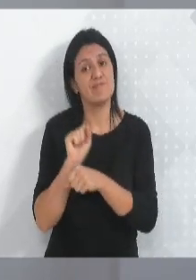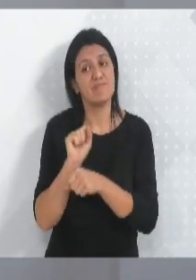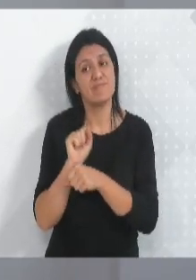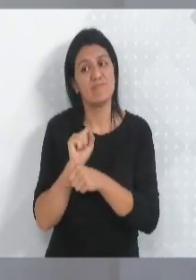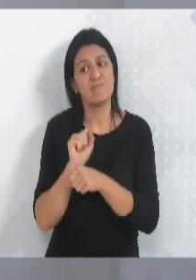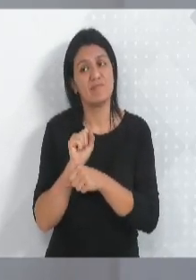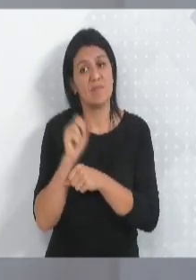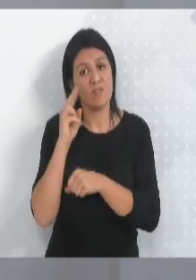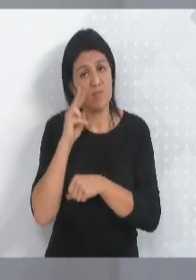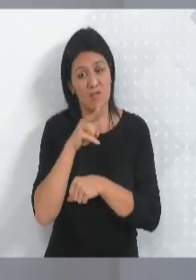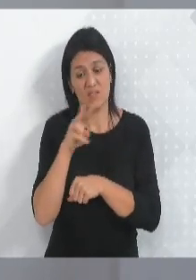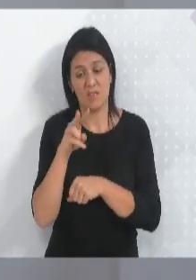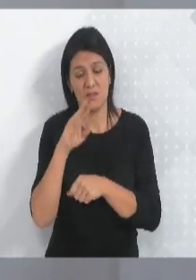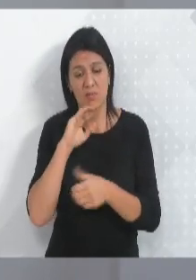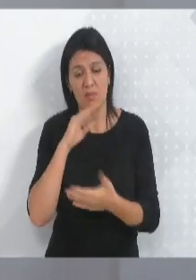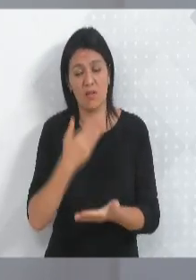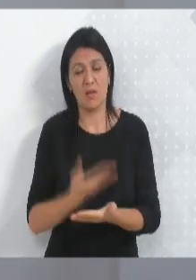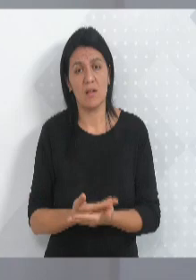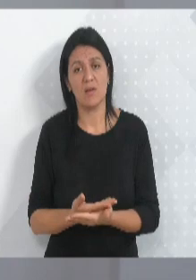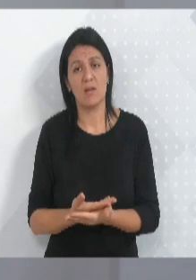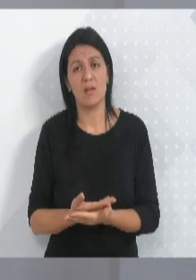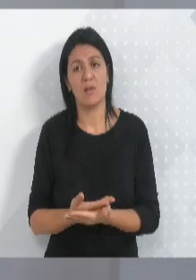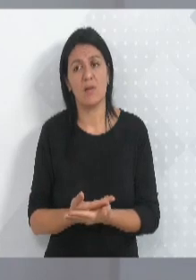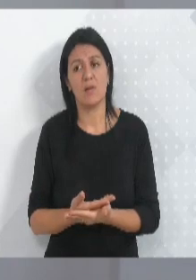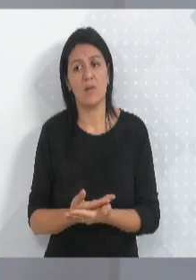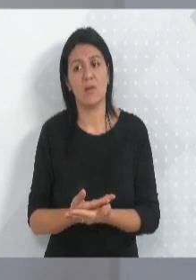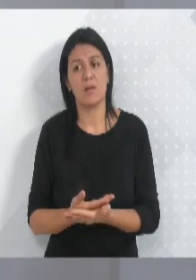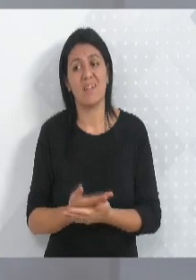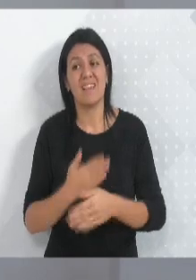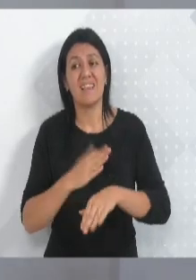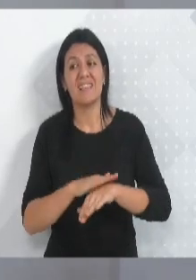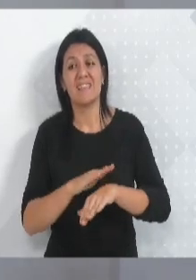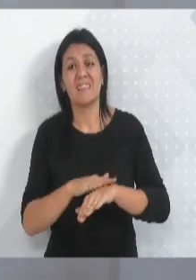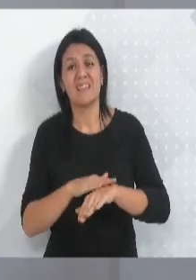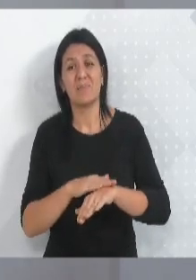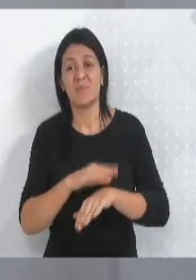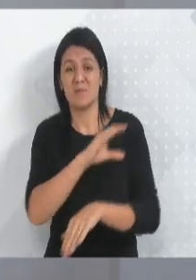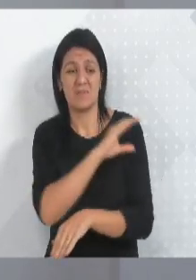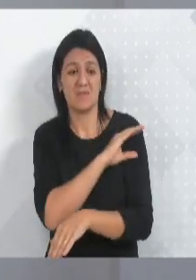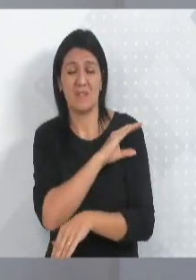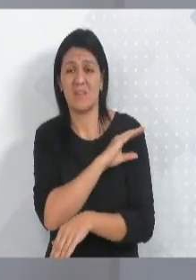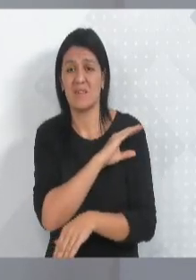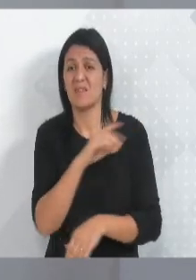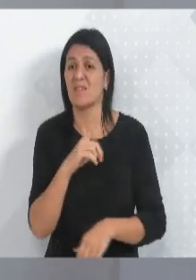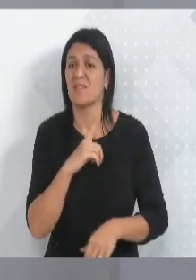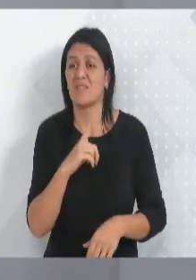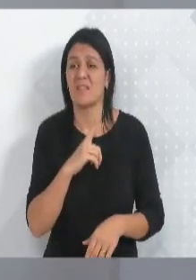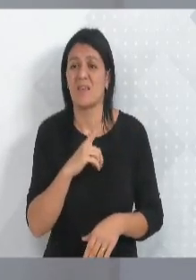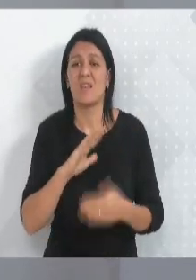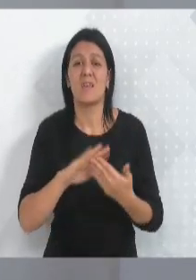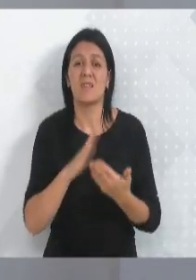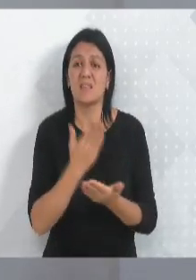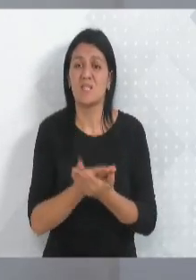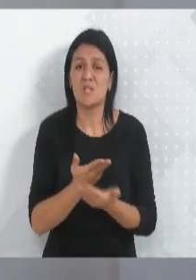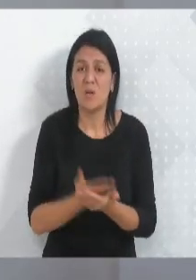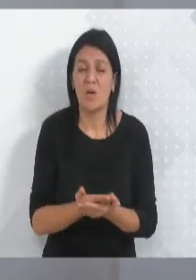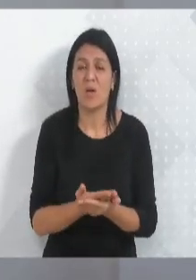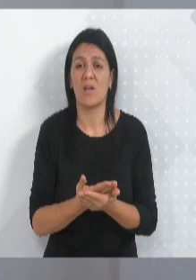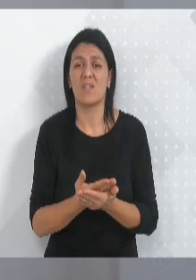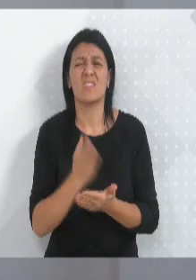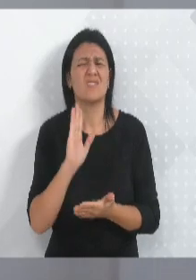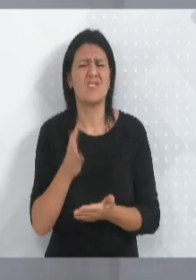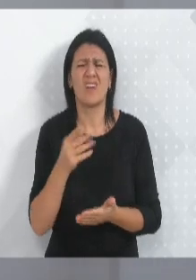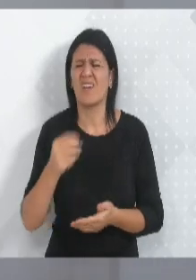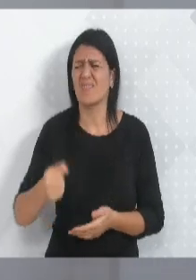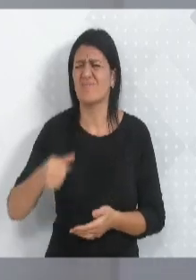vocês vão ficar surpreendidos, senhores pais, o quanto nós vamos ter CIs, educandários e escolas que estão há